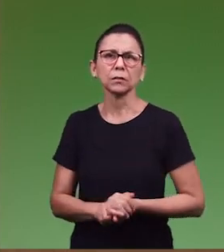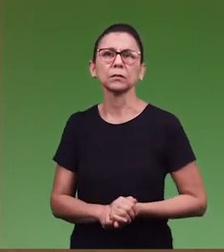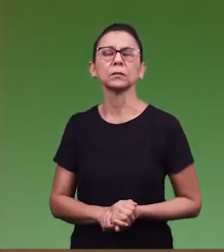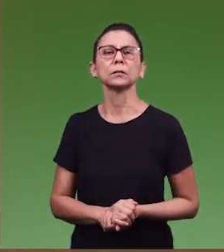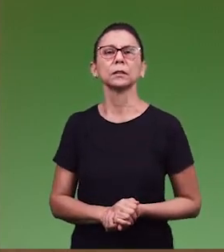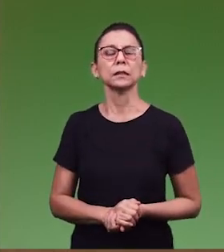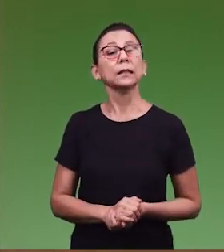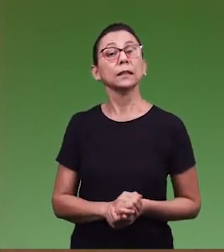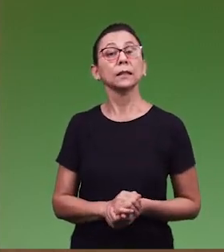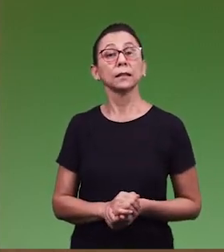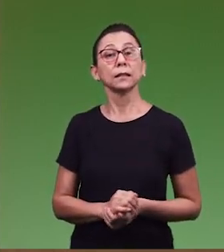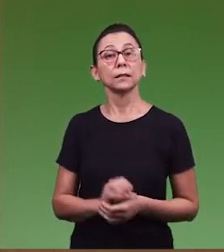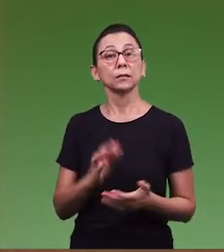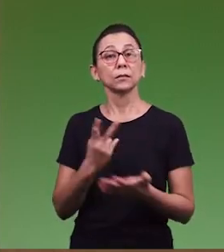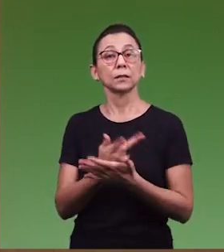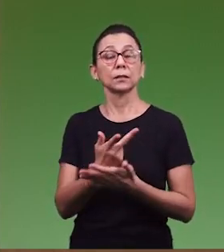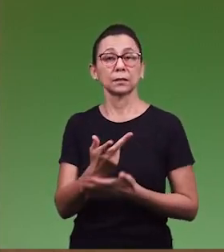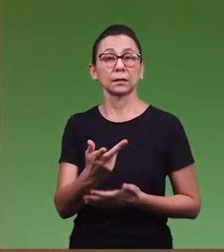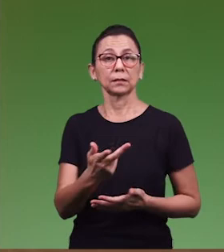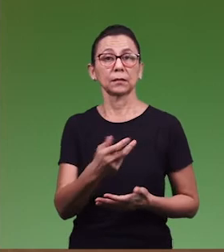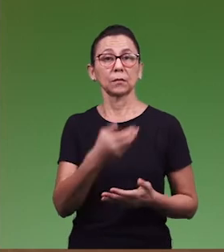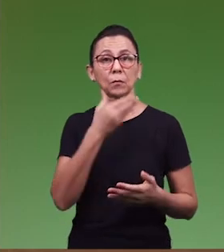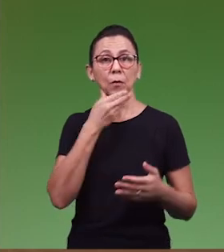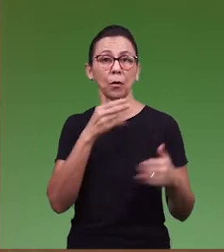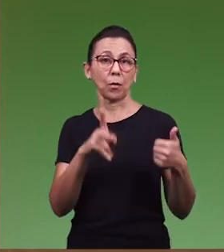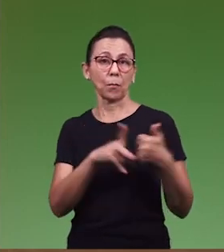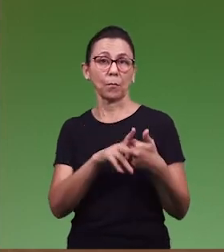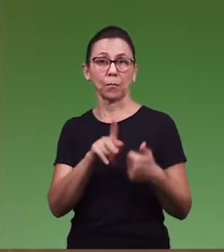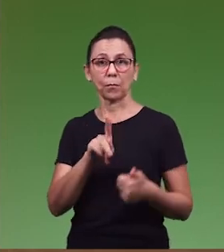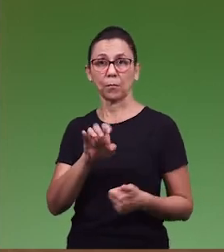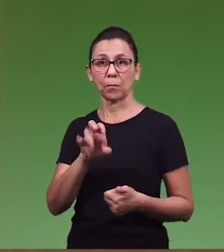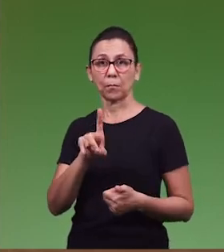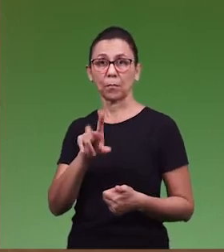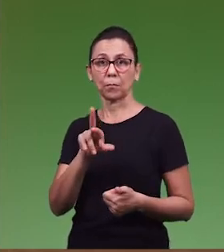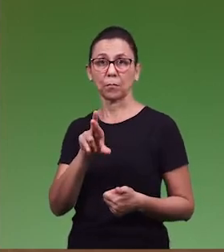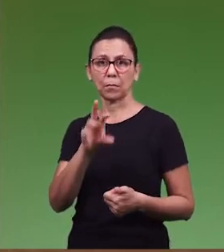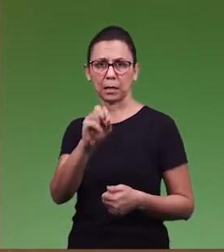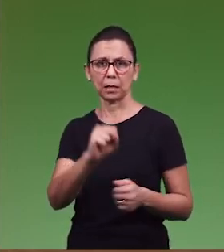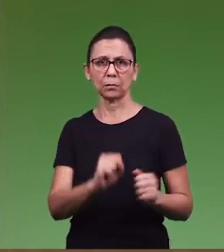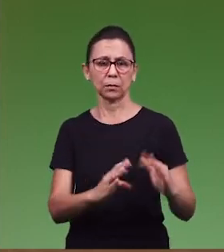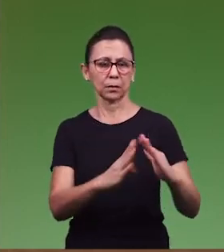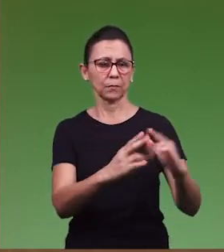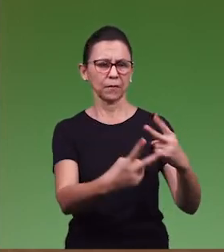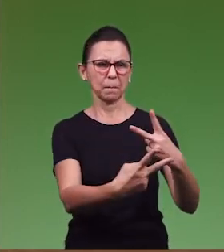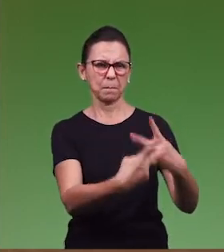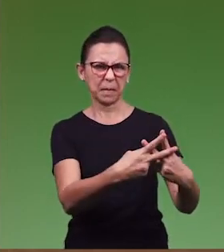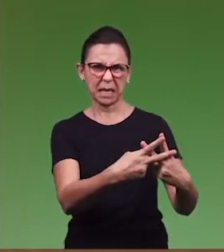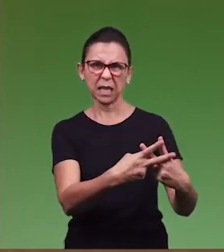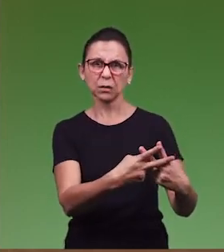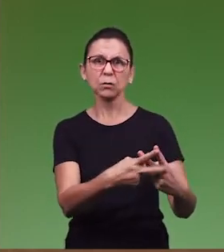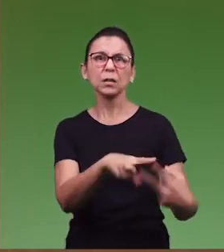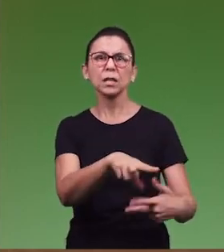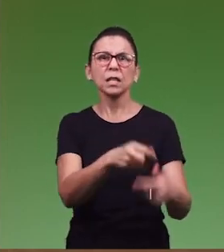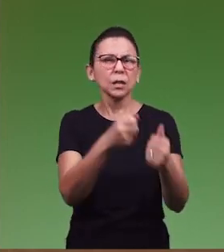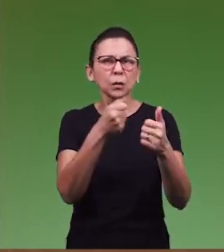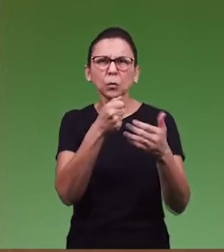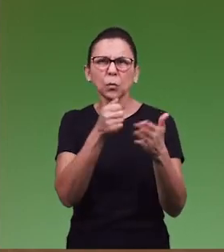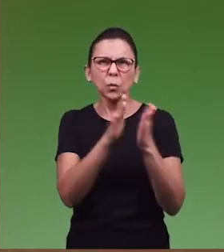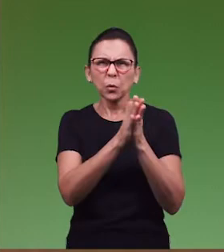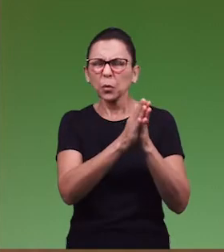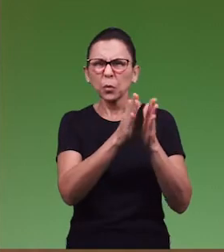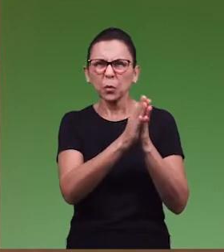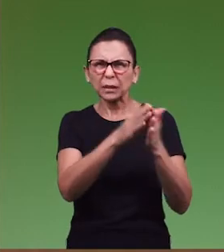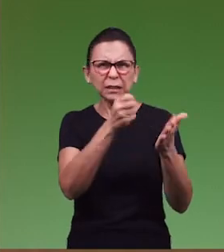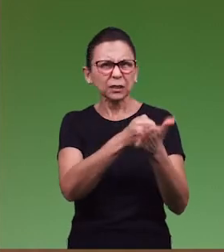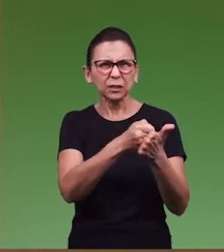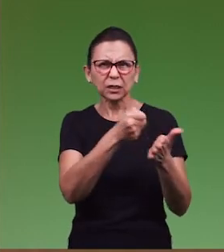estava orando por Pedro, Pedro estava na prisão, a Bíblia diz que a igreja orou até o Senhor ir lá e enviar o anjo para soltar